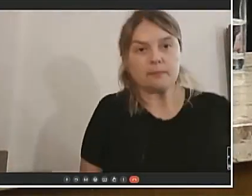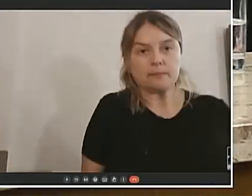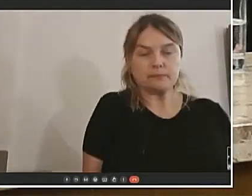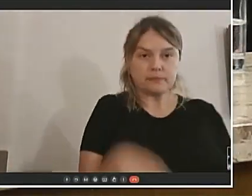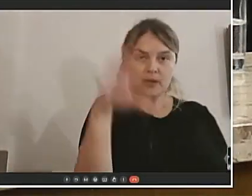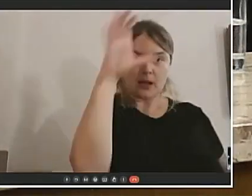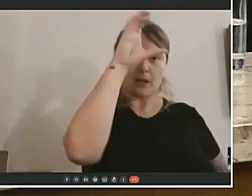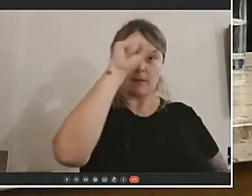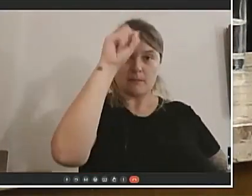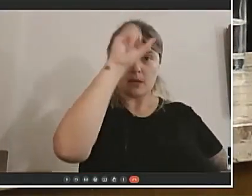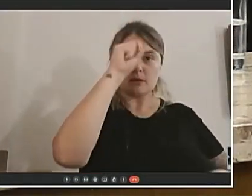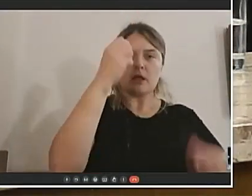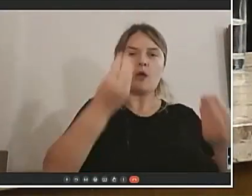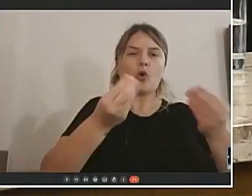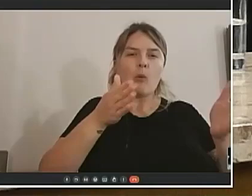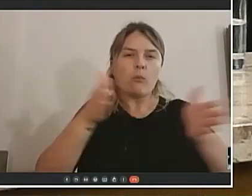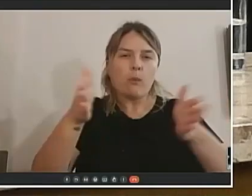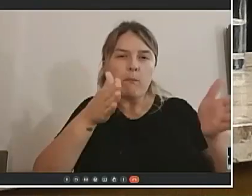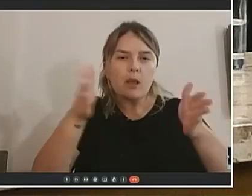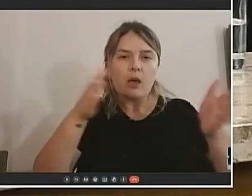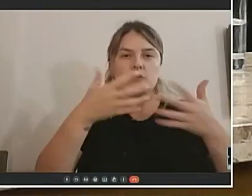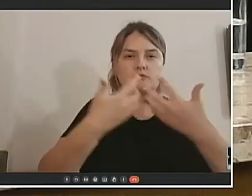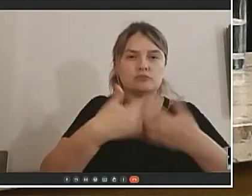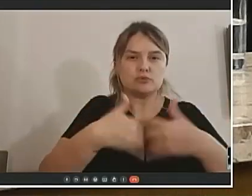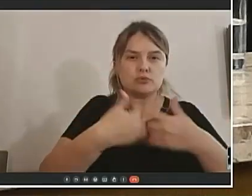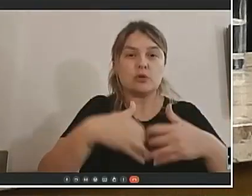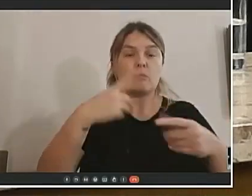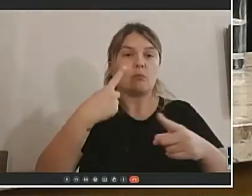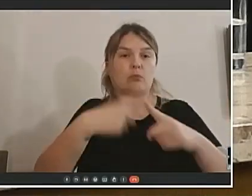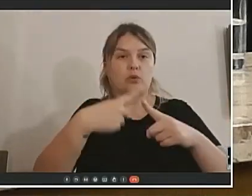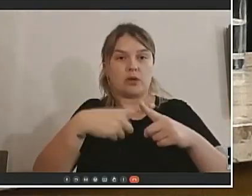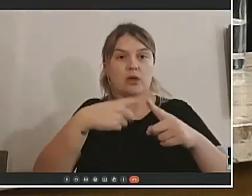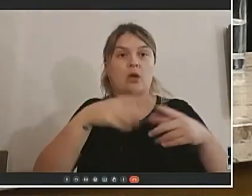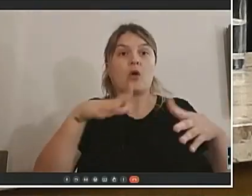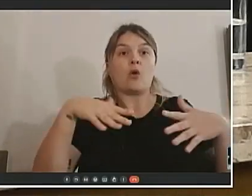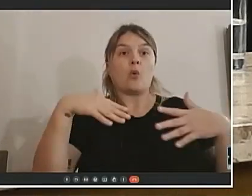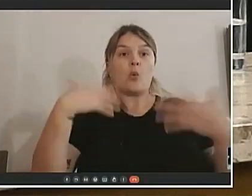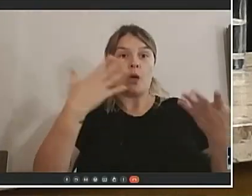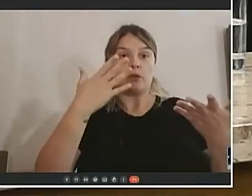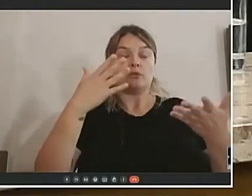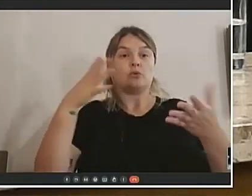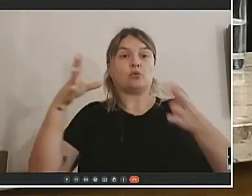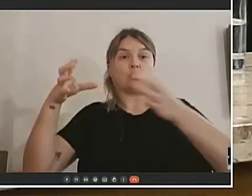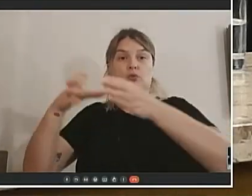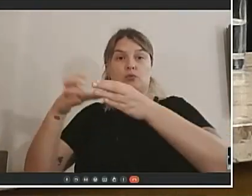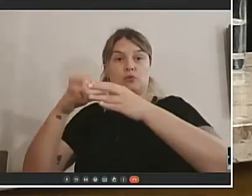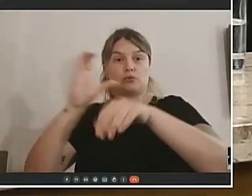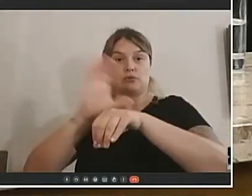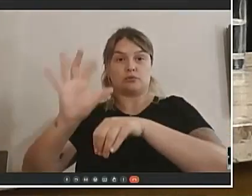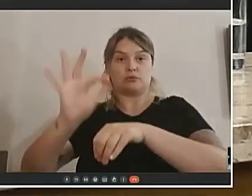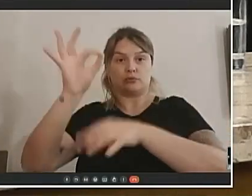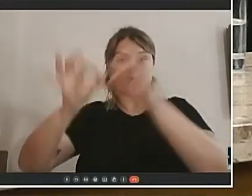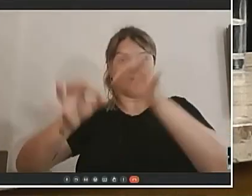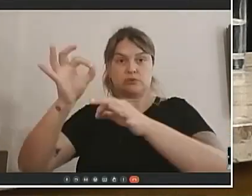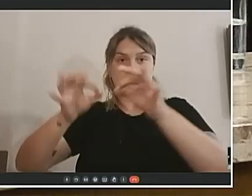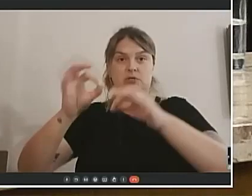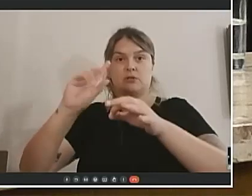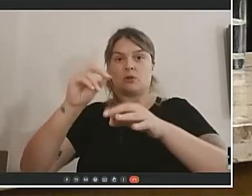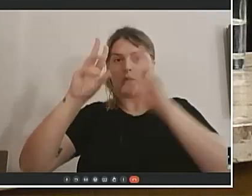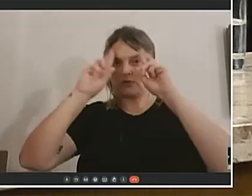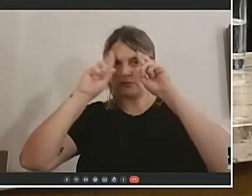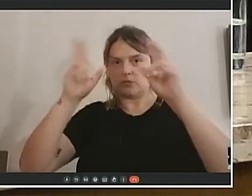prazos dentro dessa casa né porque quando tava na comissão de constituição e justiça Não respeitava prazo